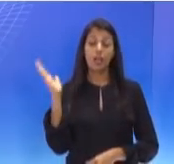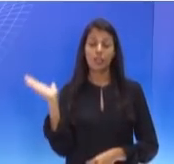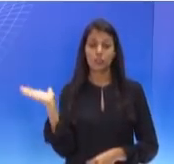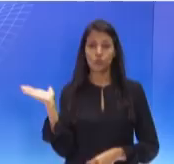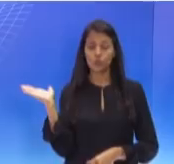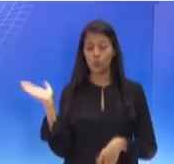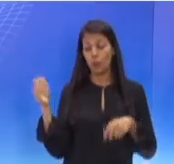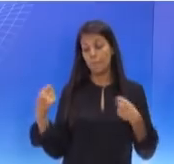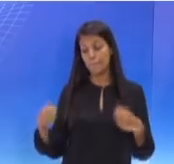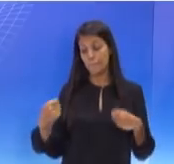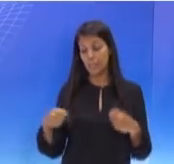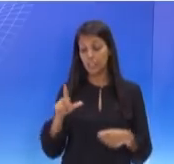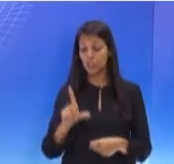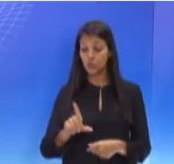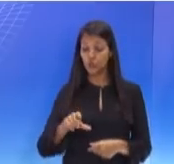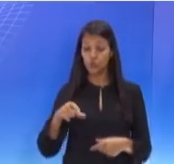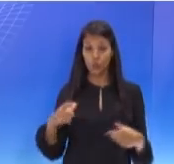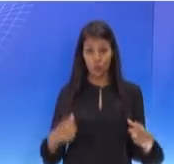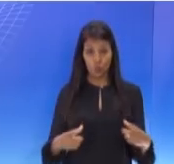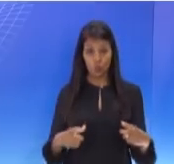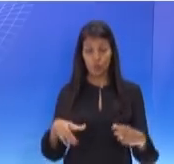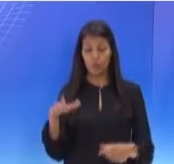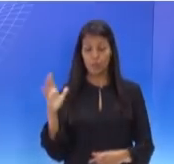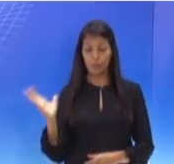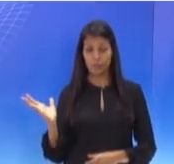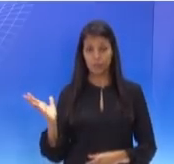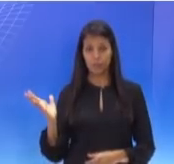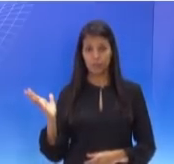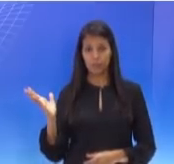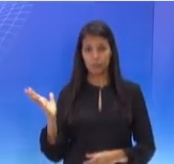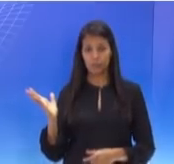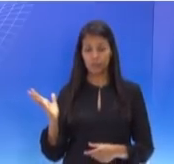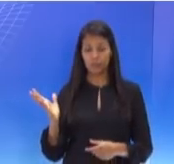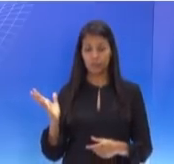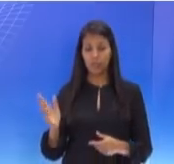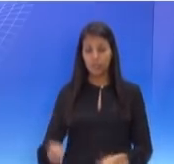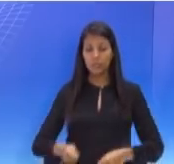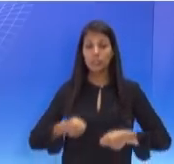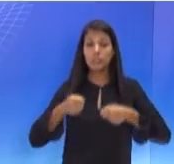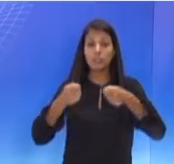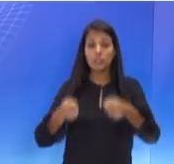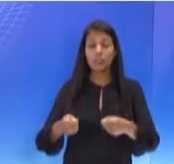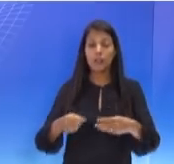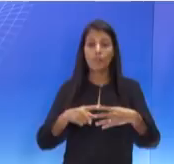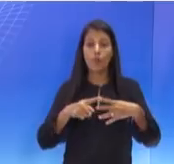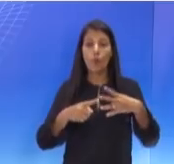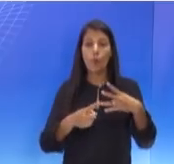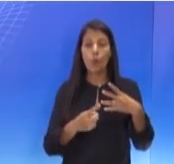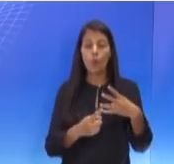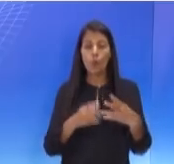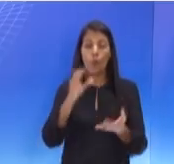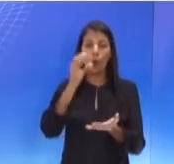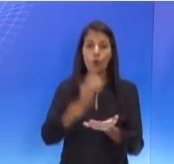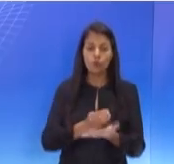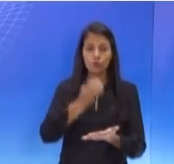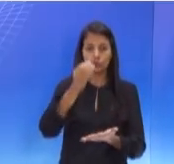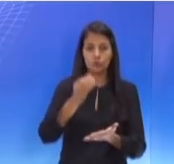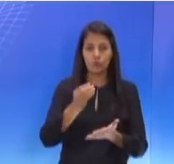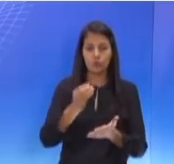uma bandeja retangular para servir 4 taças de espumantes que precisam ser dispostas em uma única